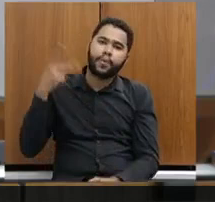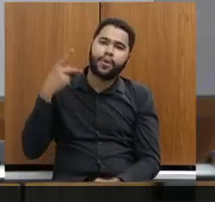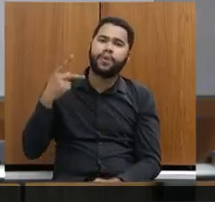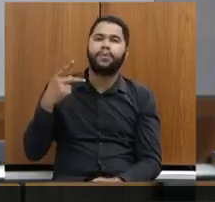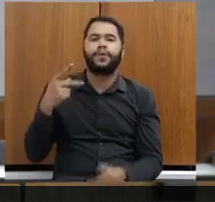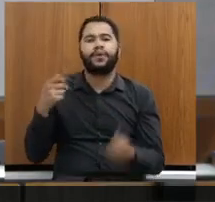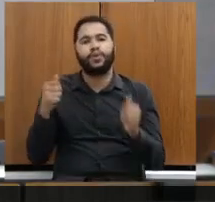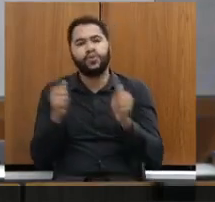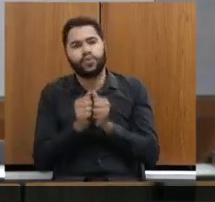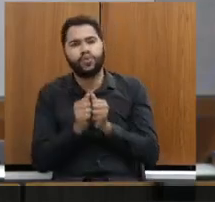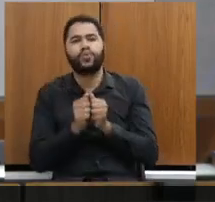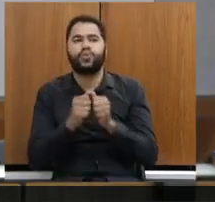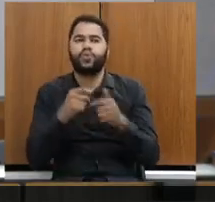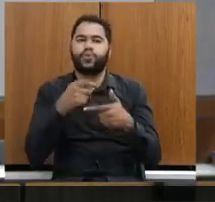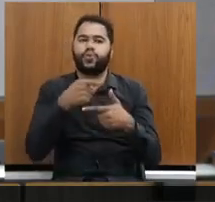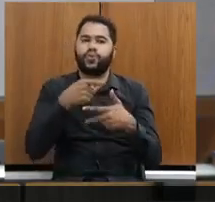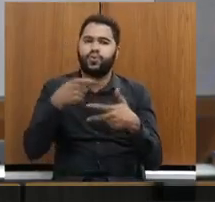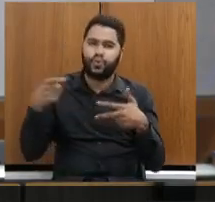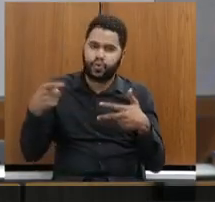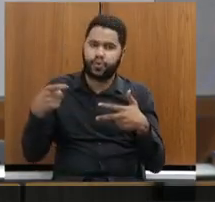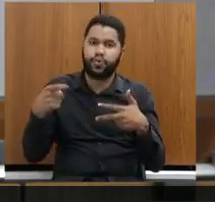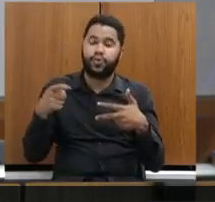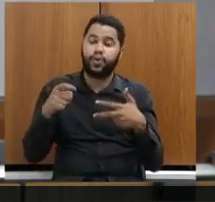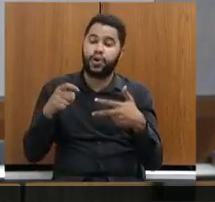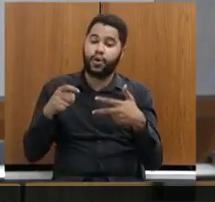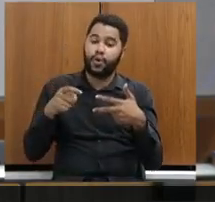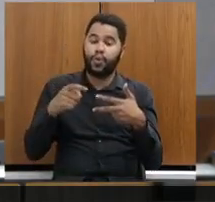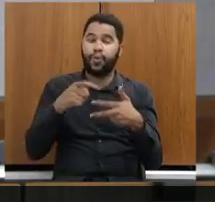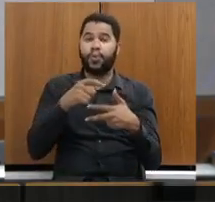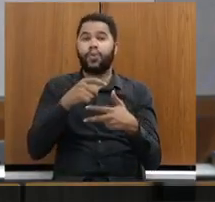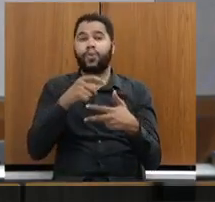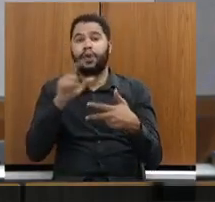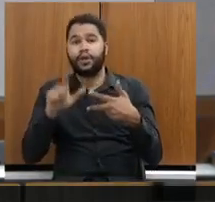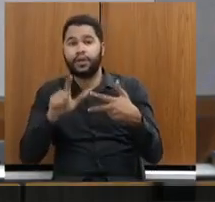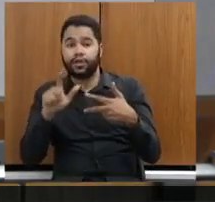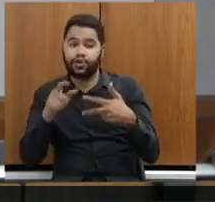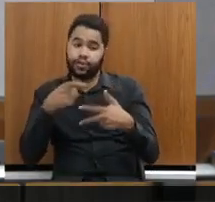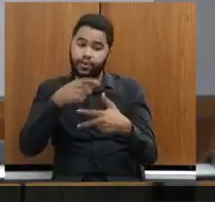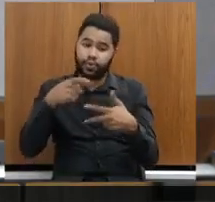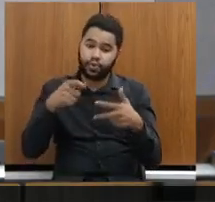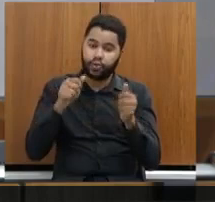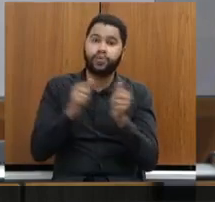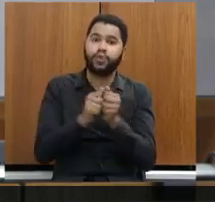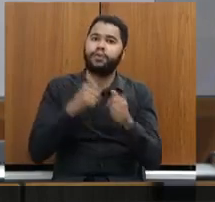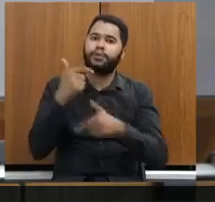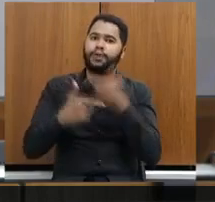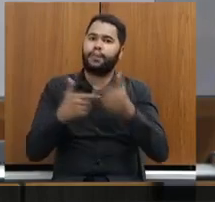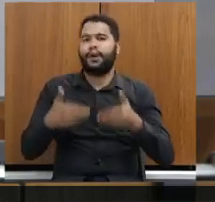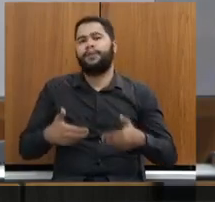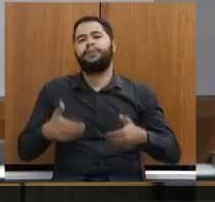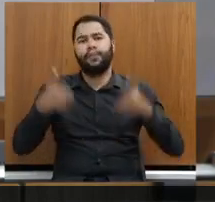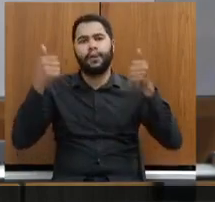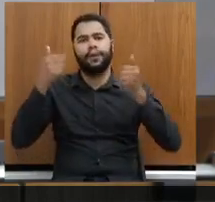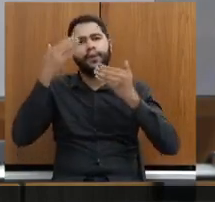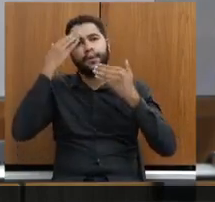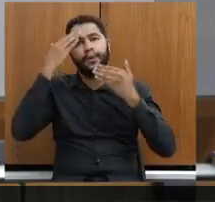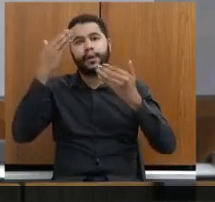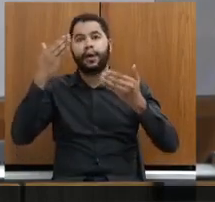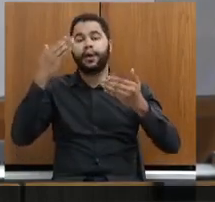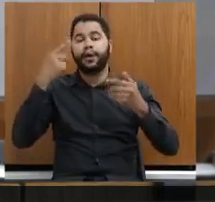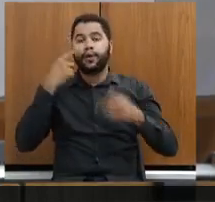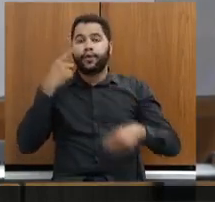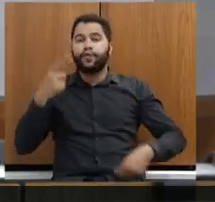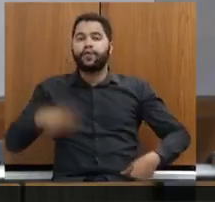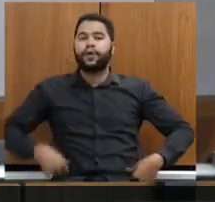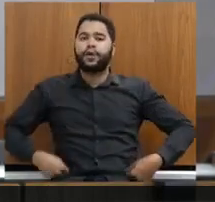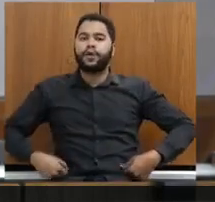executivo então legislativo junto com o Executivo trabalho Pode render muito mais e a gente fica muito grata quando vê que